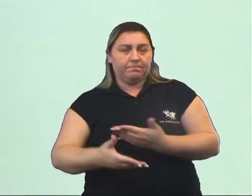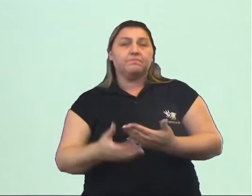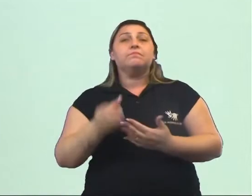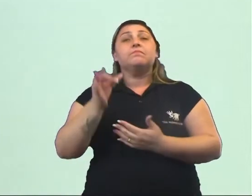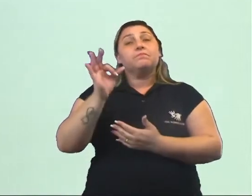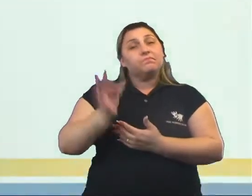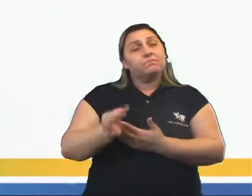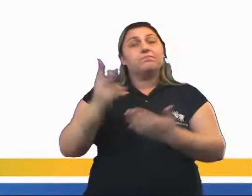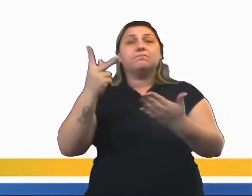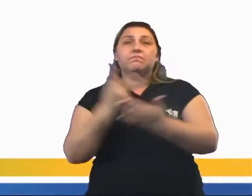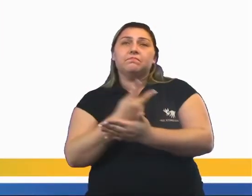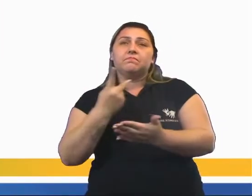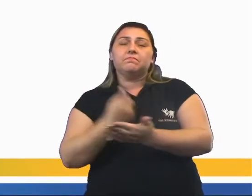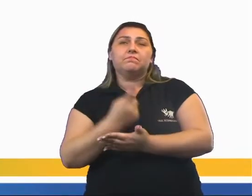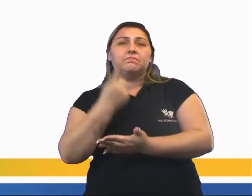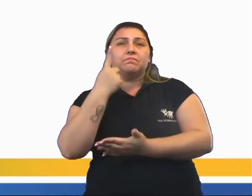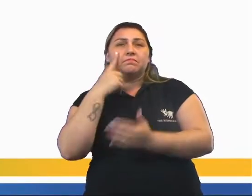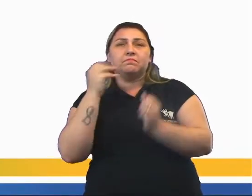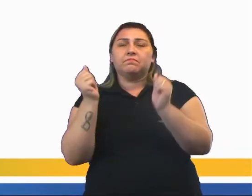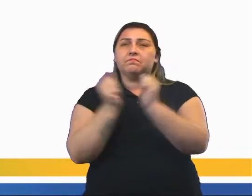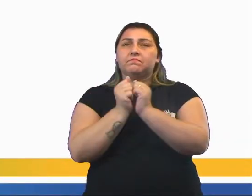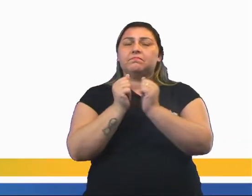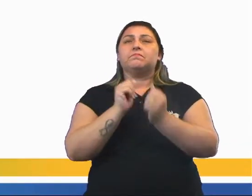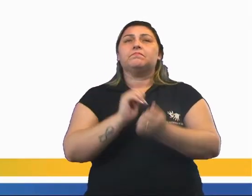ou não. Vamos ver juntos.